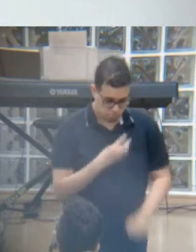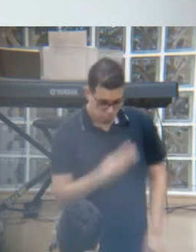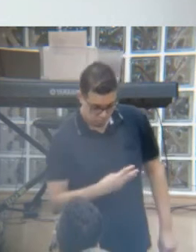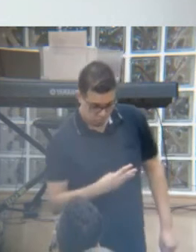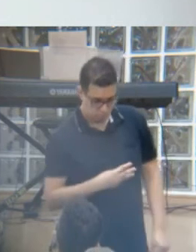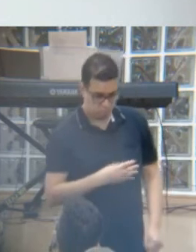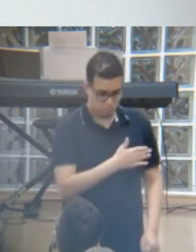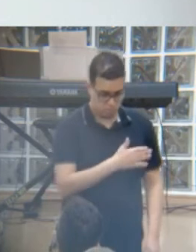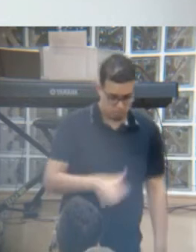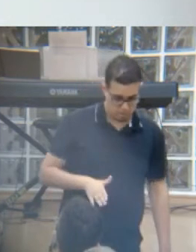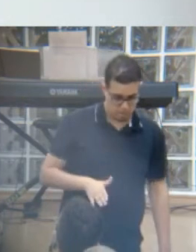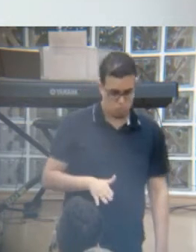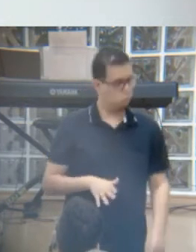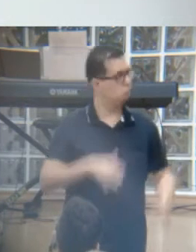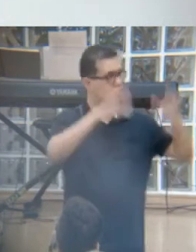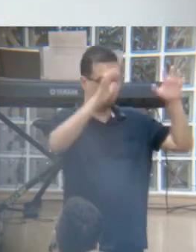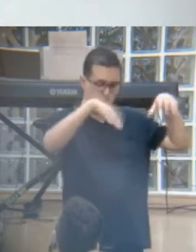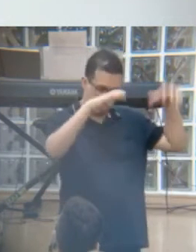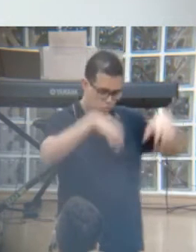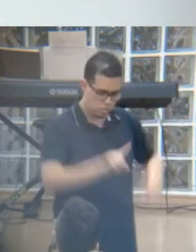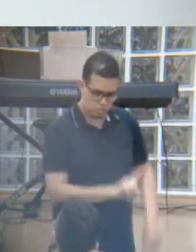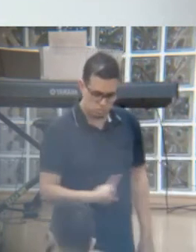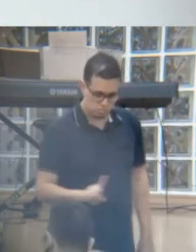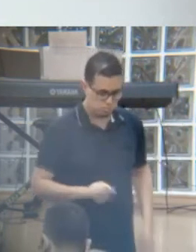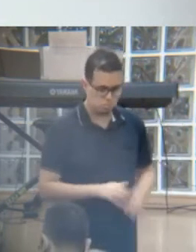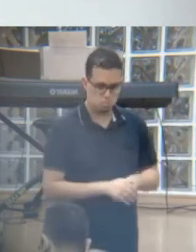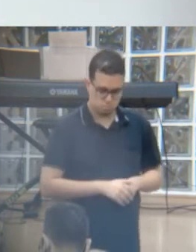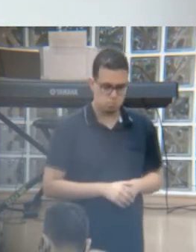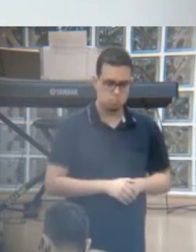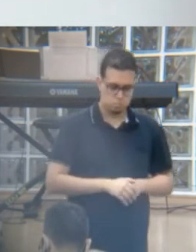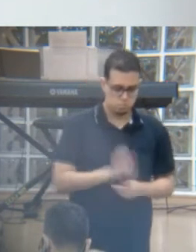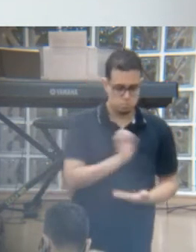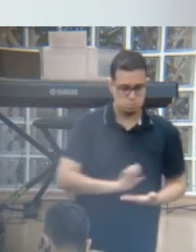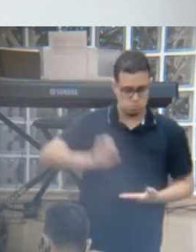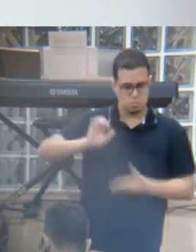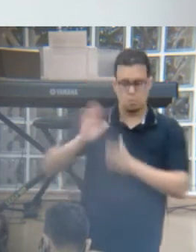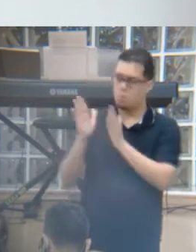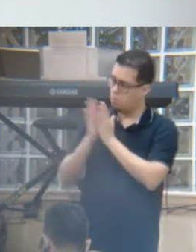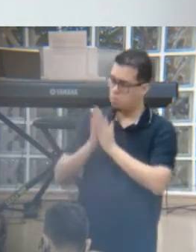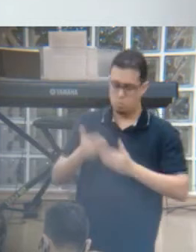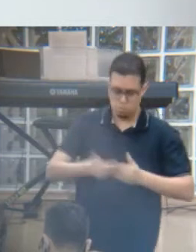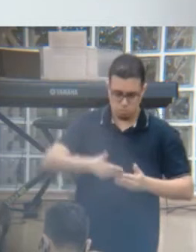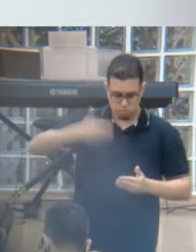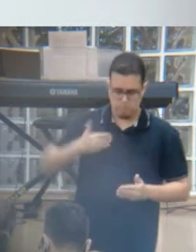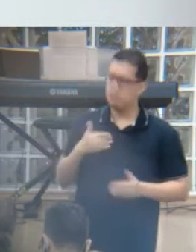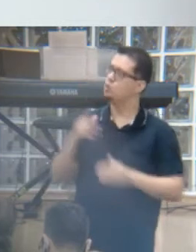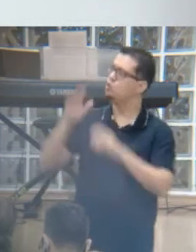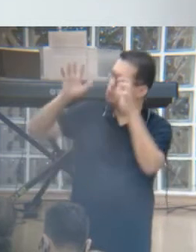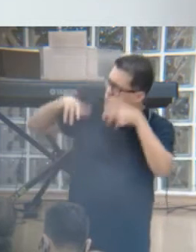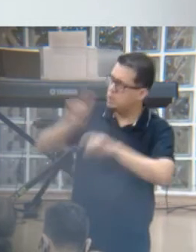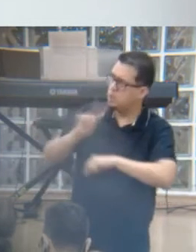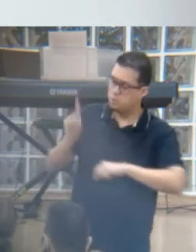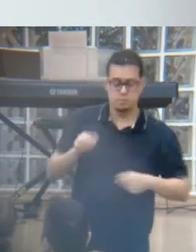Ele ora ao Senhor para que não chova. e o Senhor